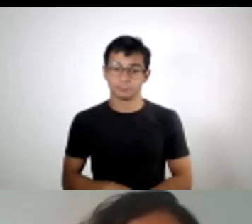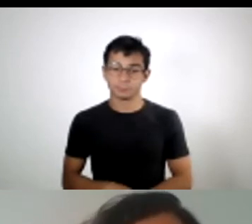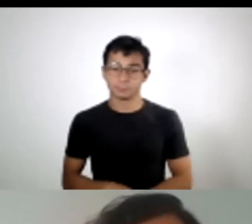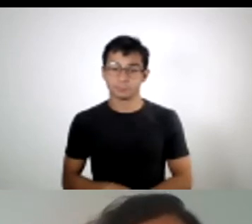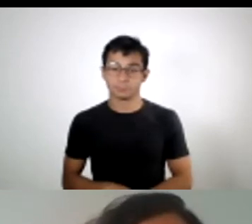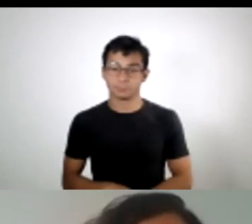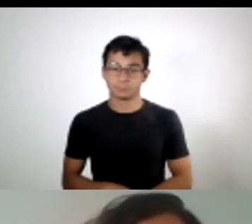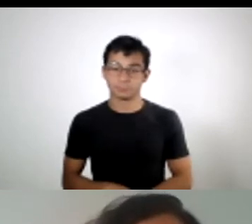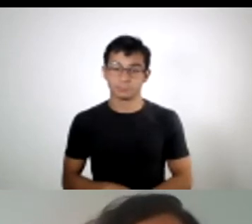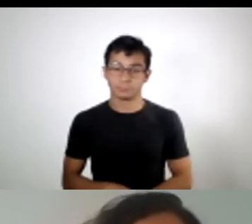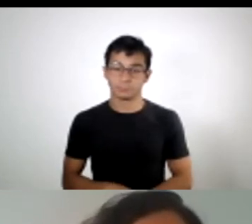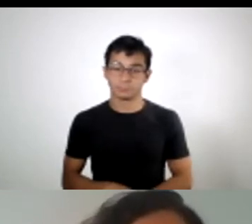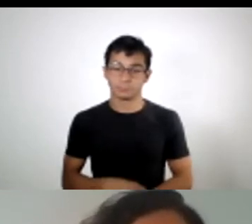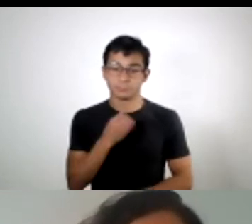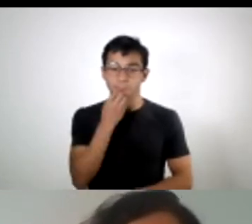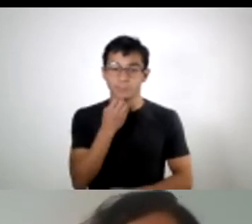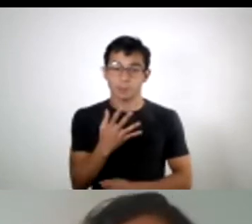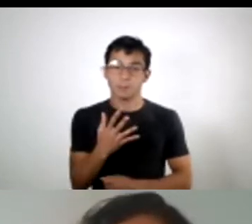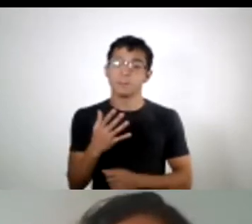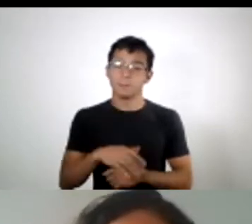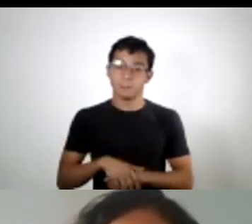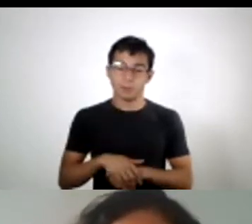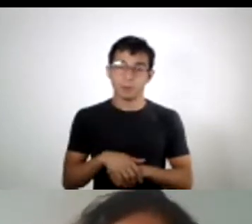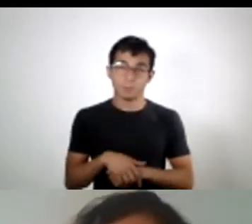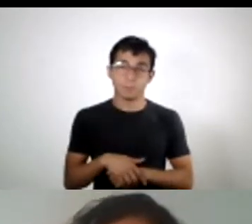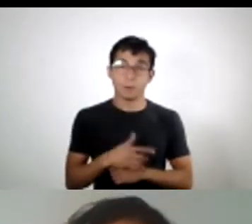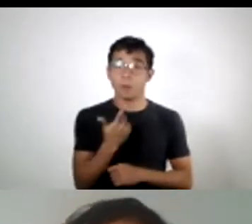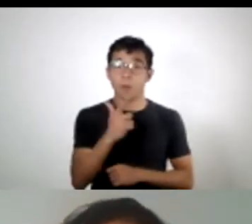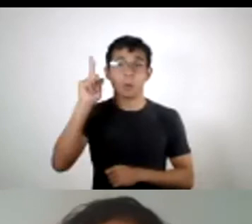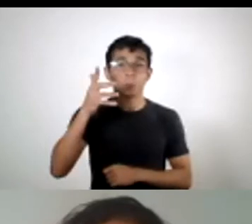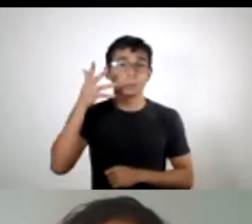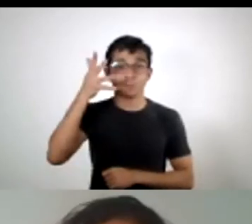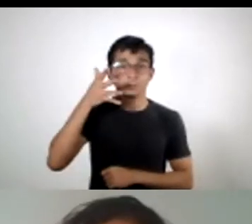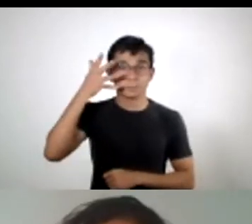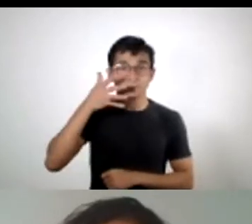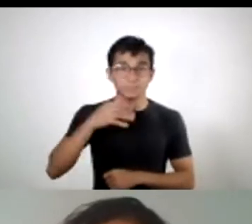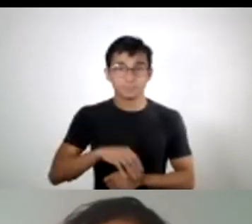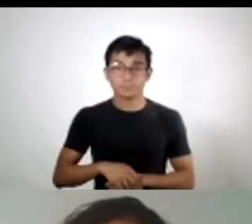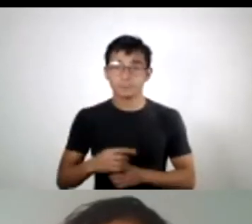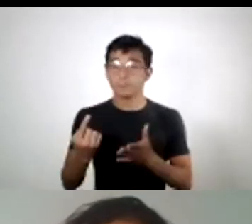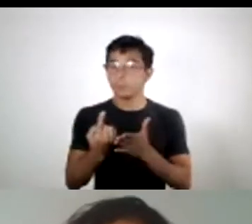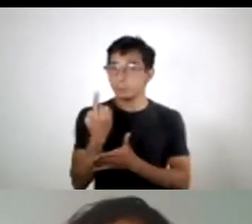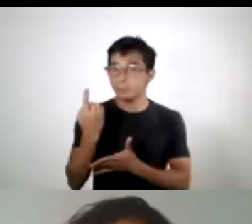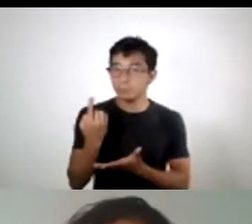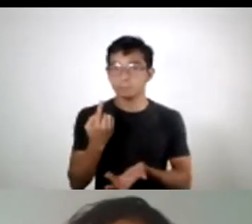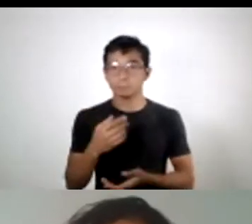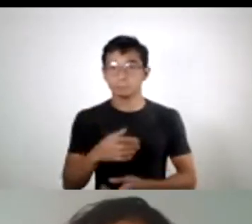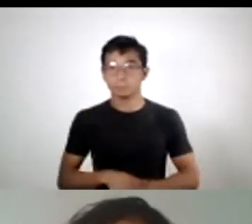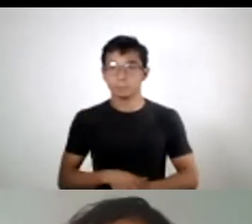Muito bom, meninas. Alguém mais? Tem perguntas, questões?